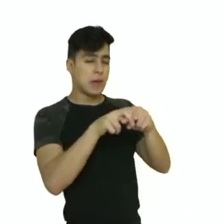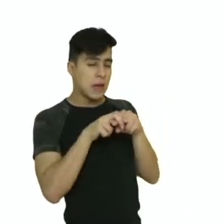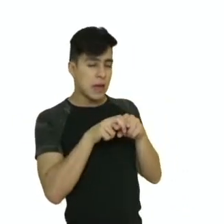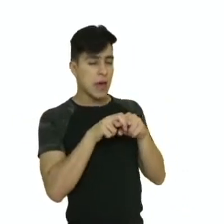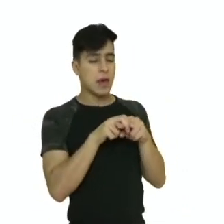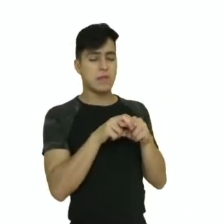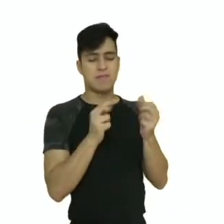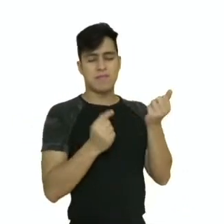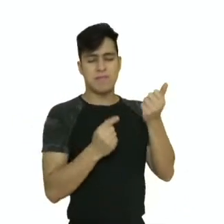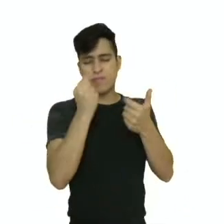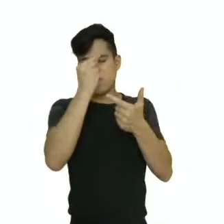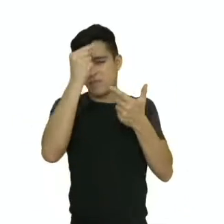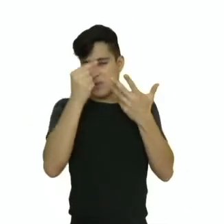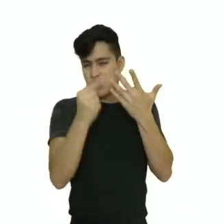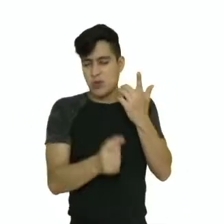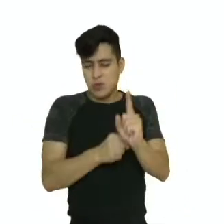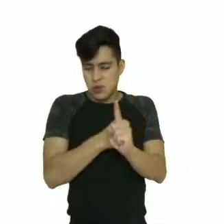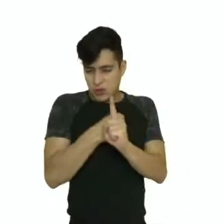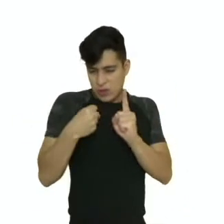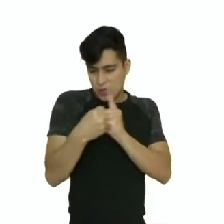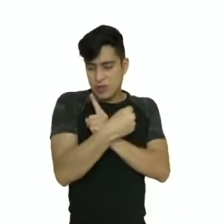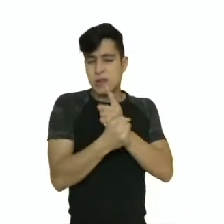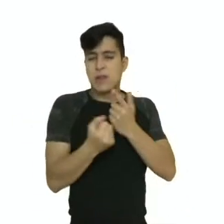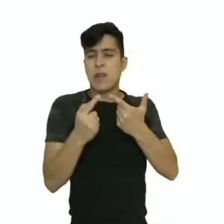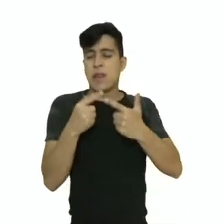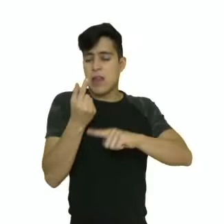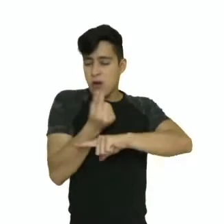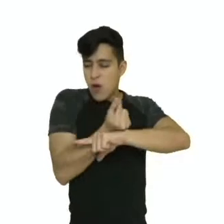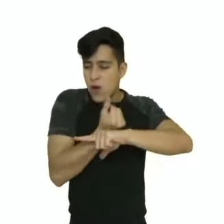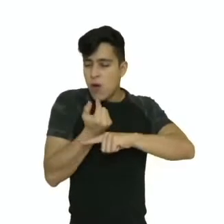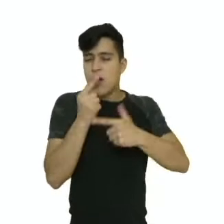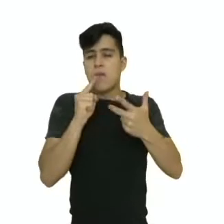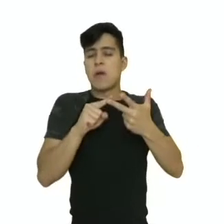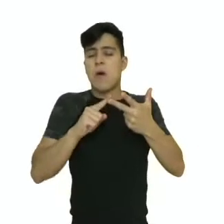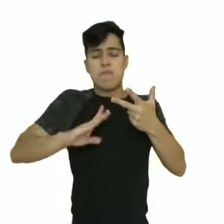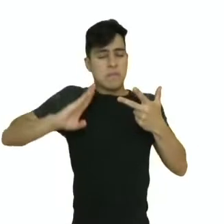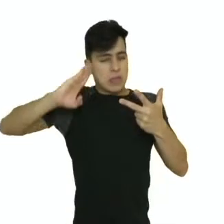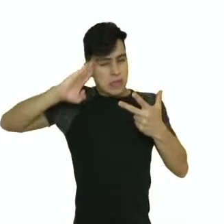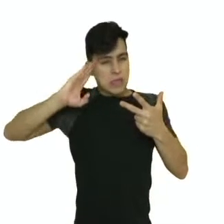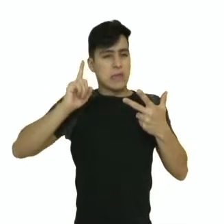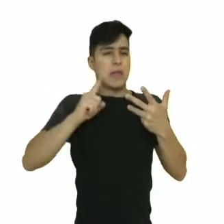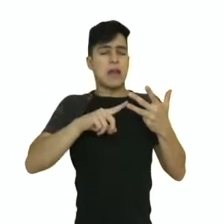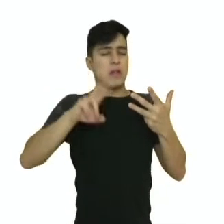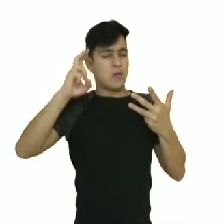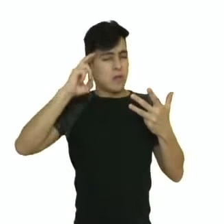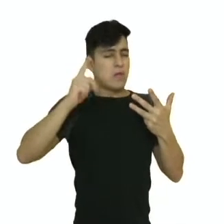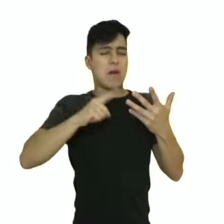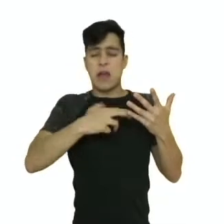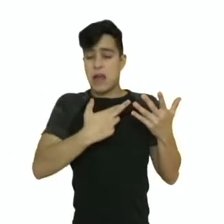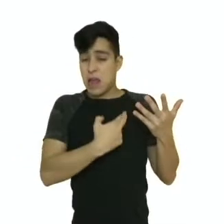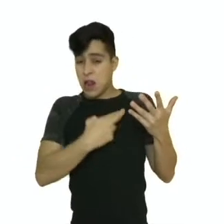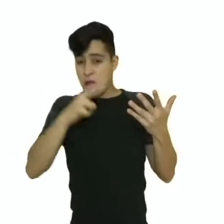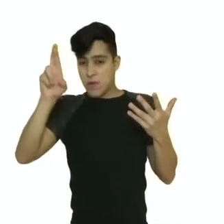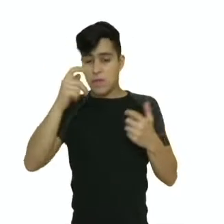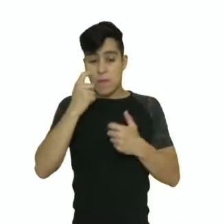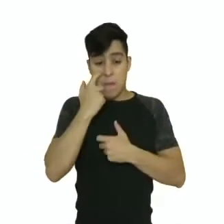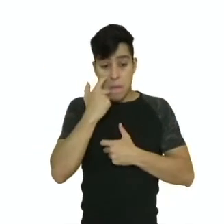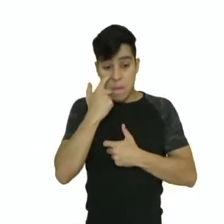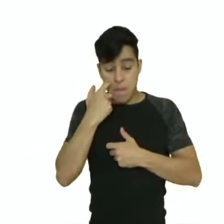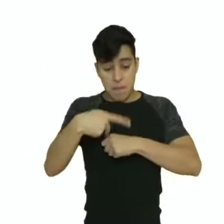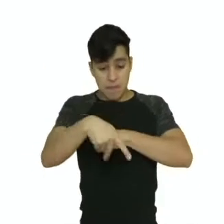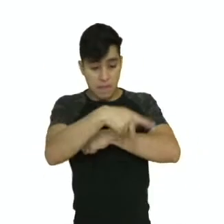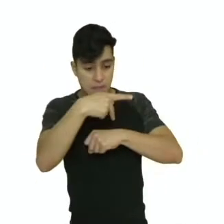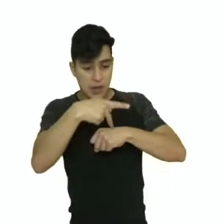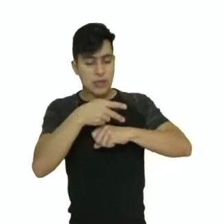fatores sociais, econômicos, fatores militares, territoriais, religiosos, entre outros, os países interferem então no